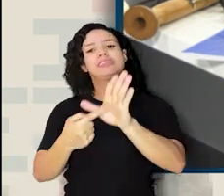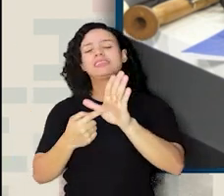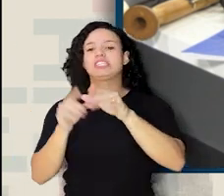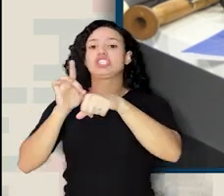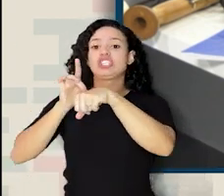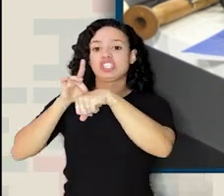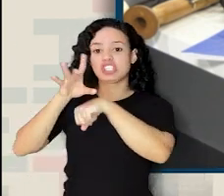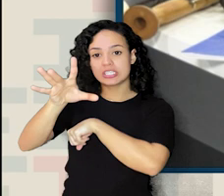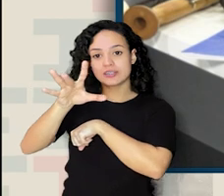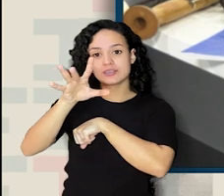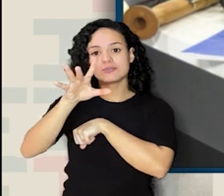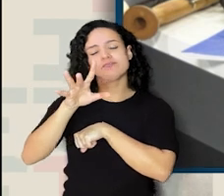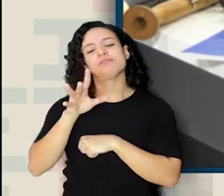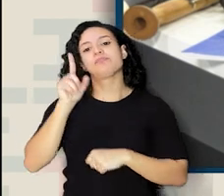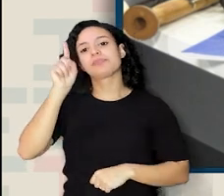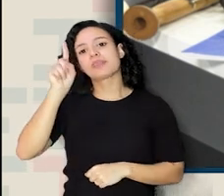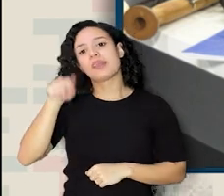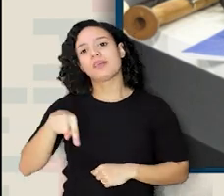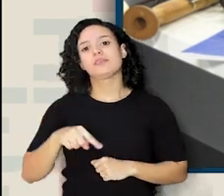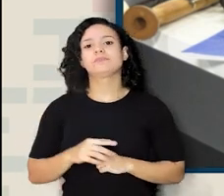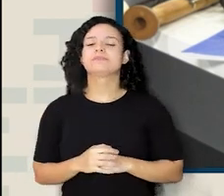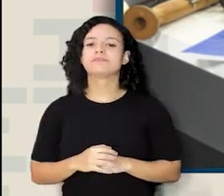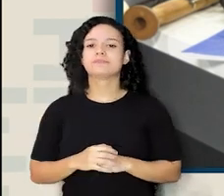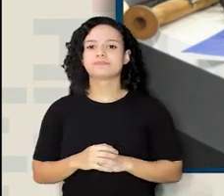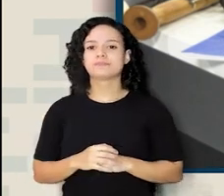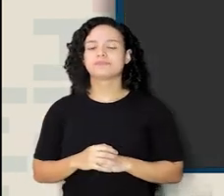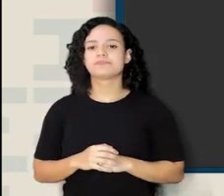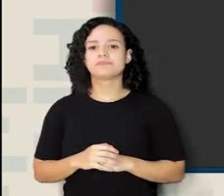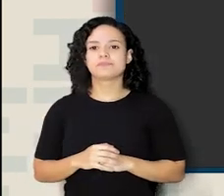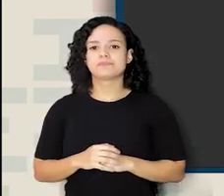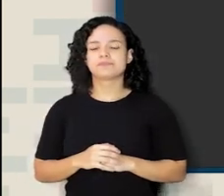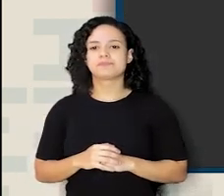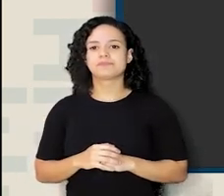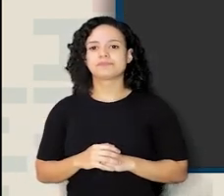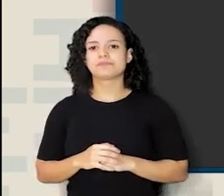No slide eu dou uma dica de